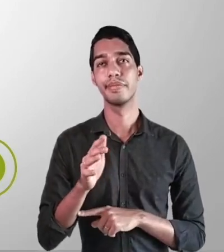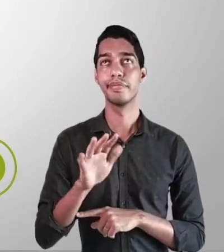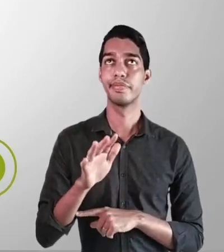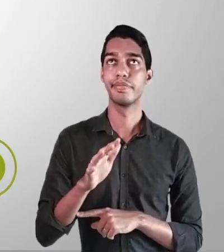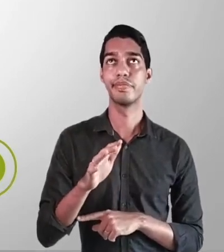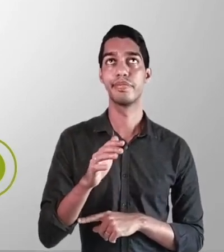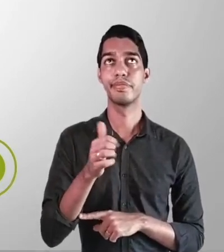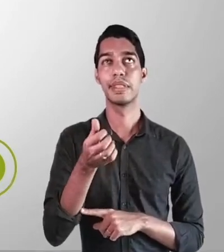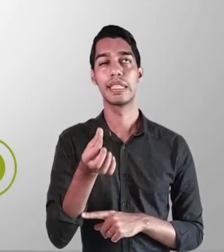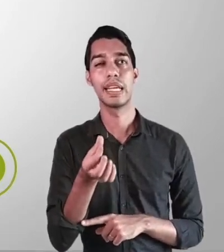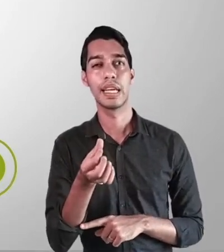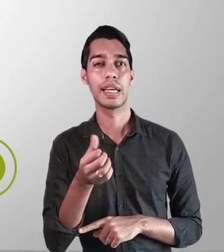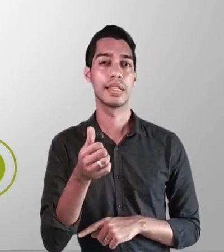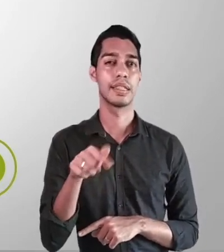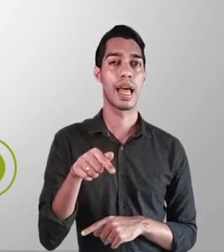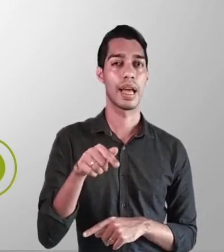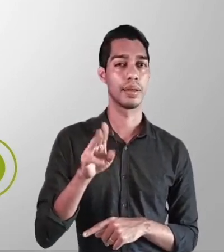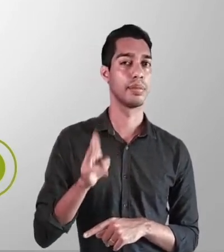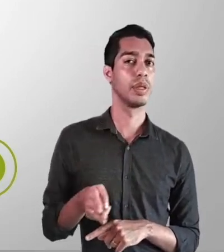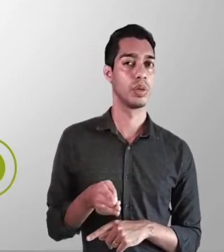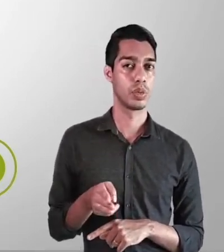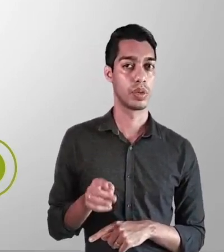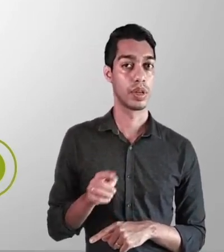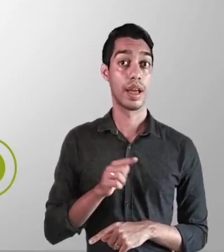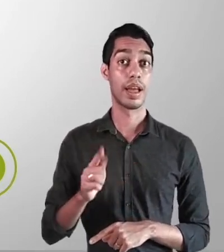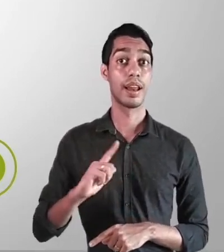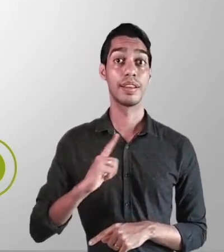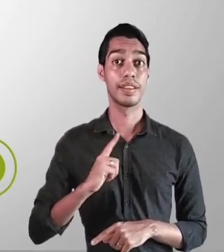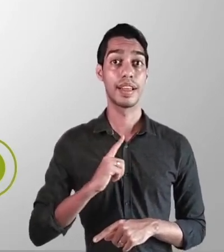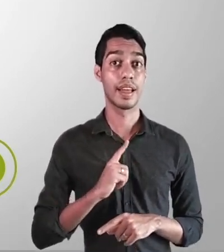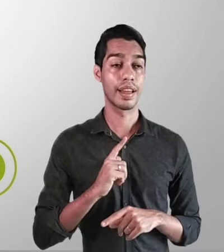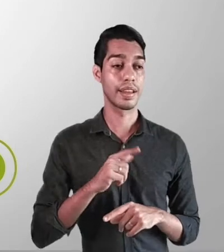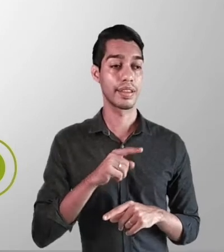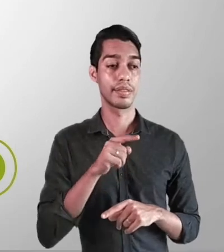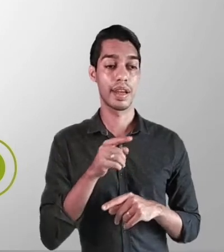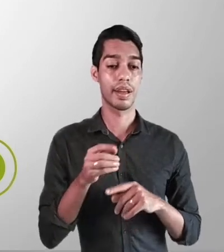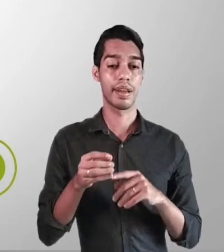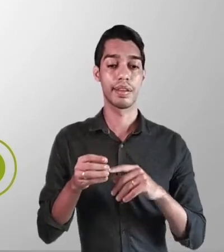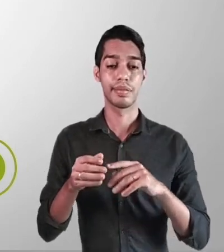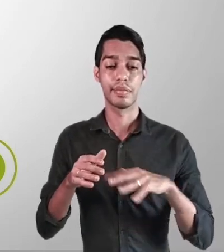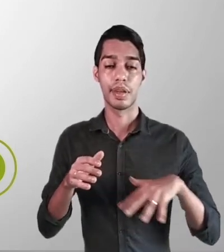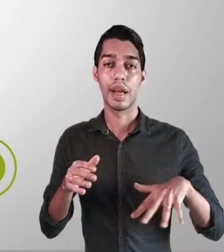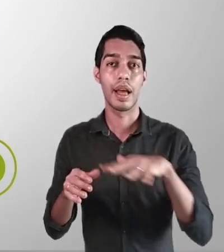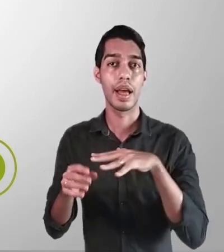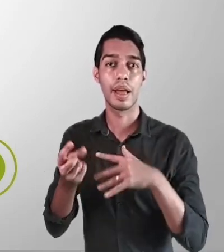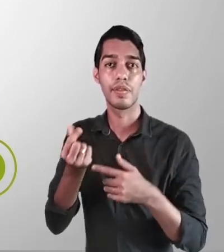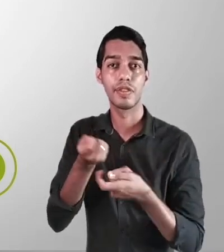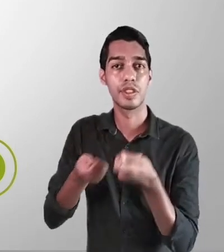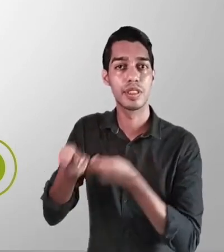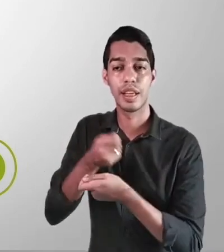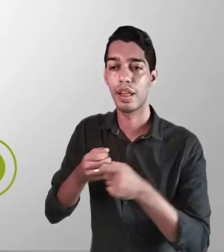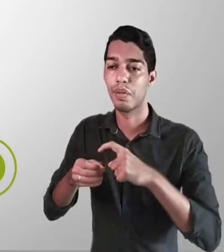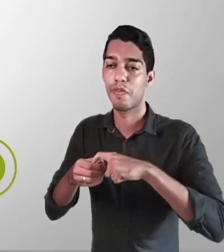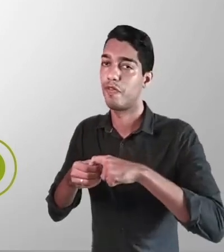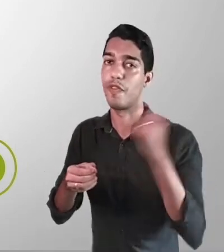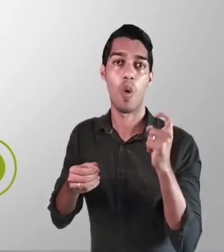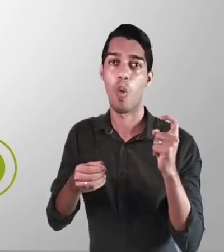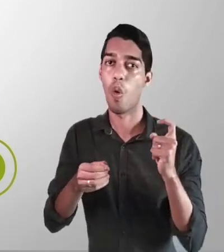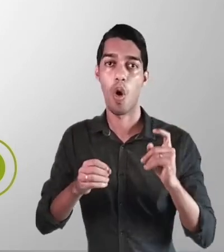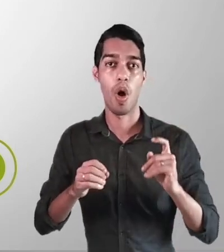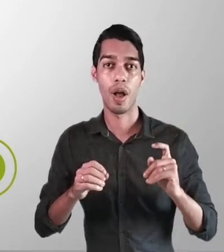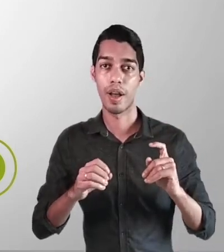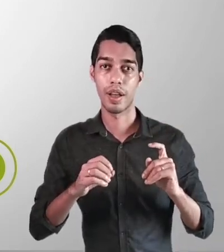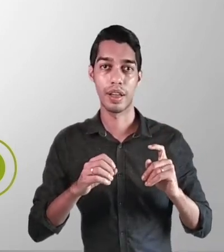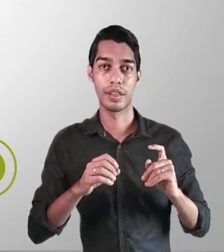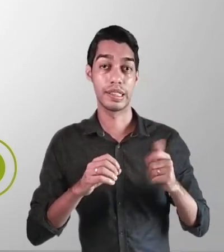17 milhões de pessoas completamente fora aí do sistema financeiro. Além disso, nós